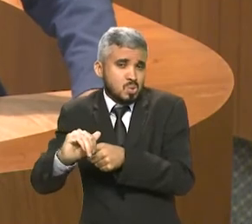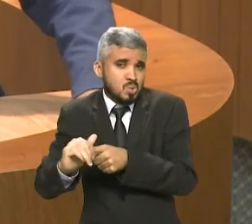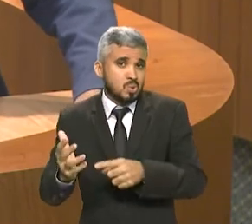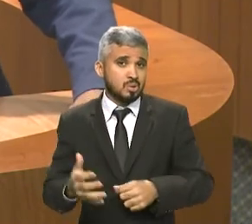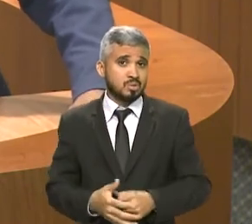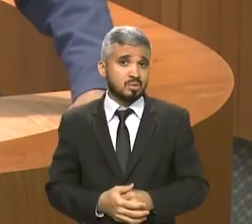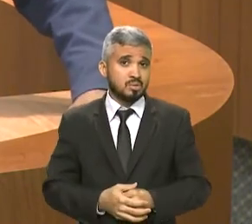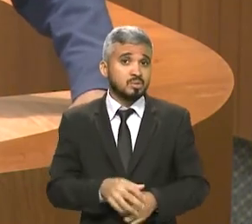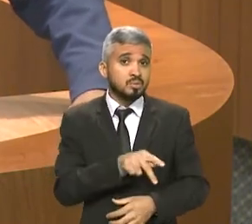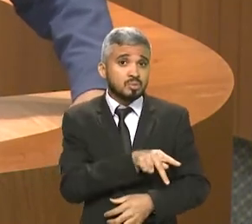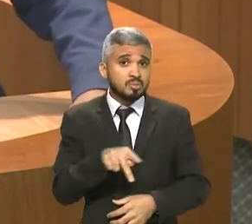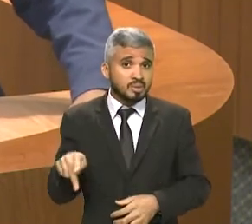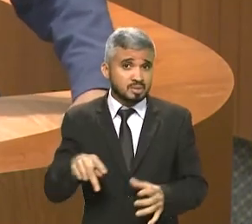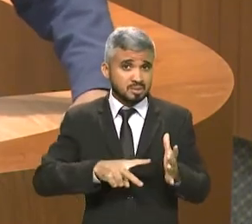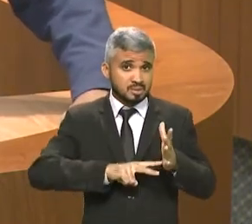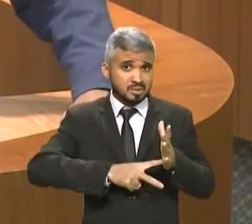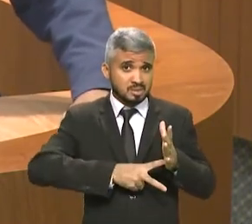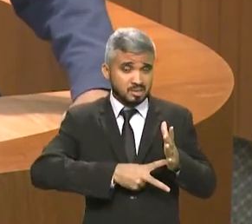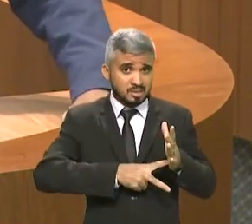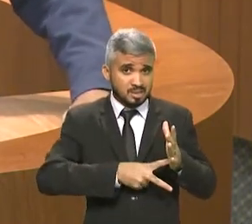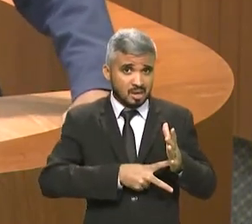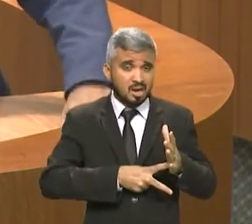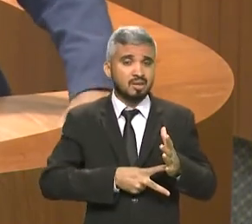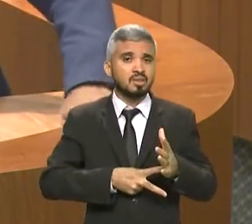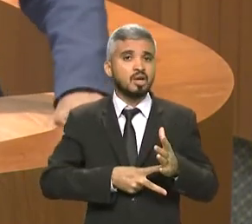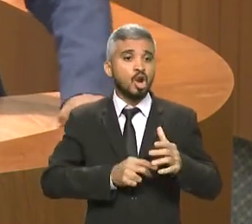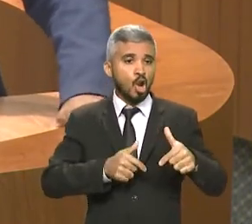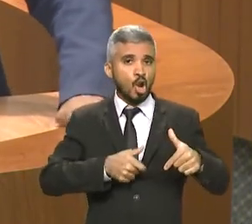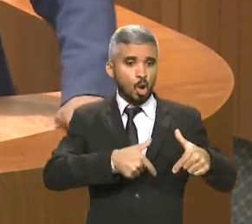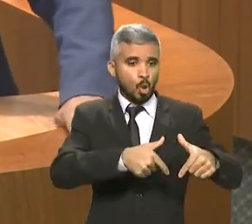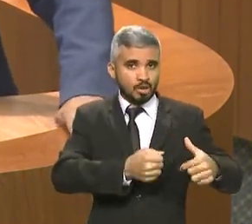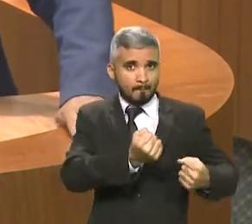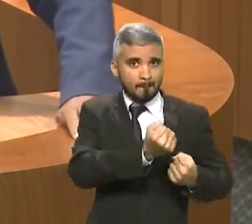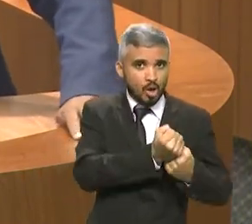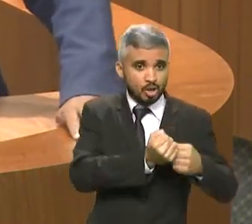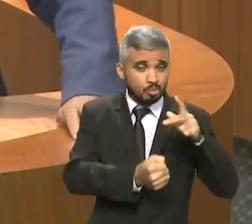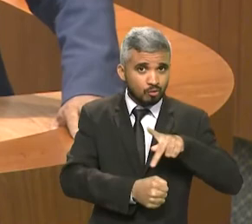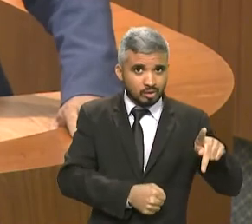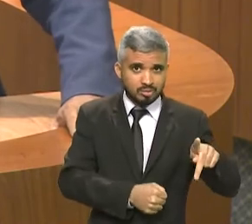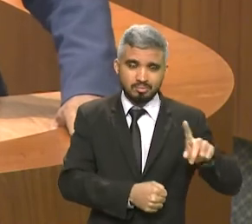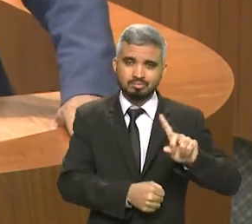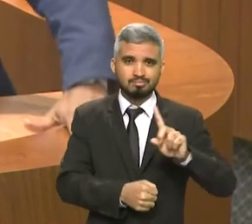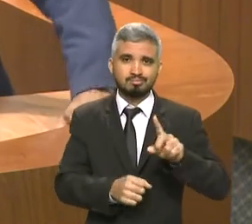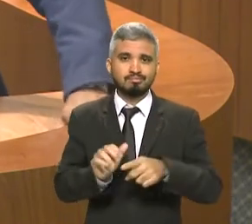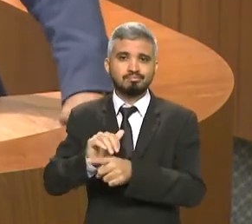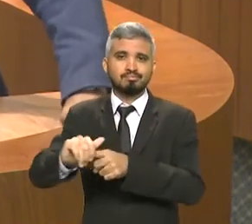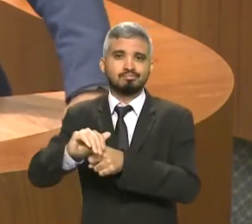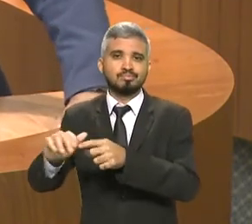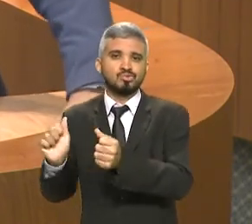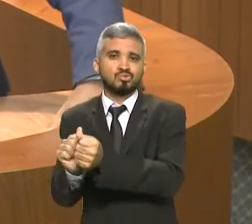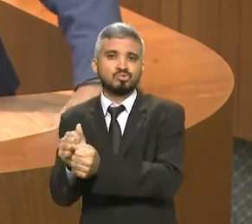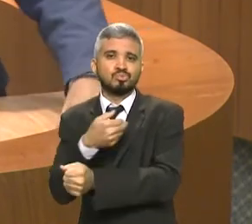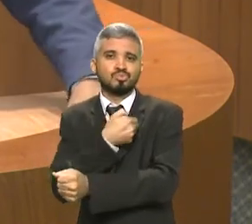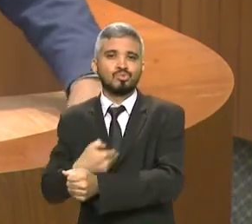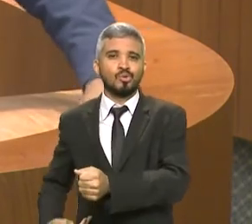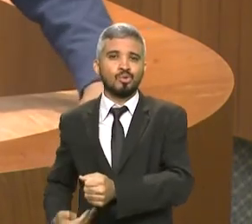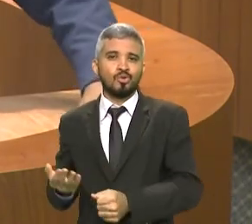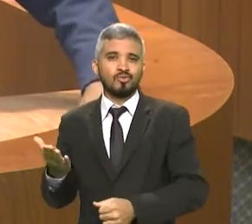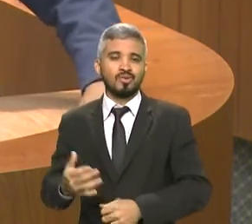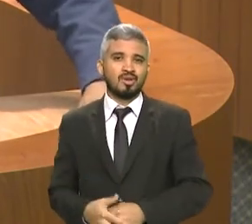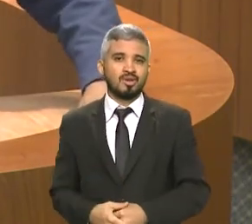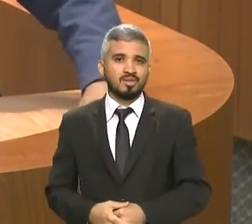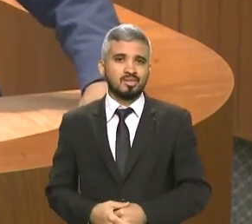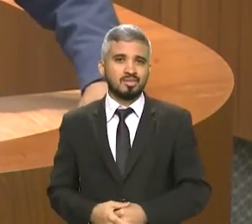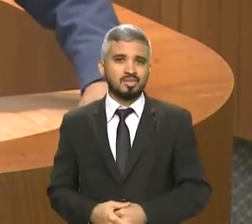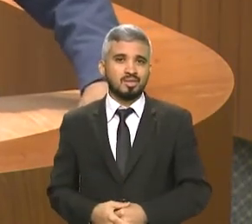sindicato não atende, não luta pelos professores. Não luta pelos professores. Quem está dizendo